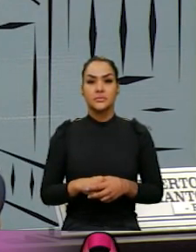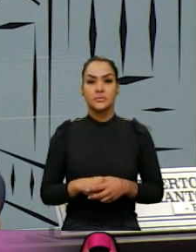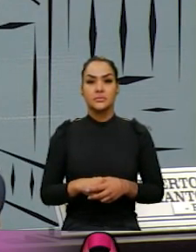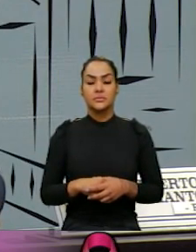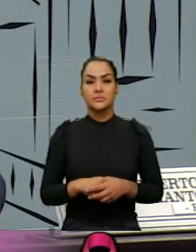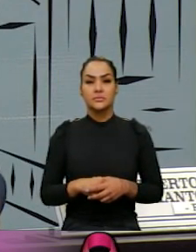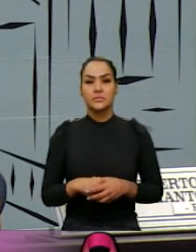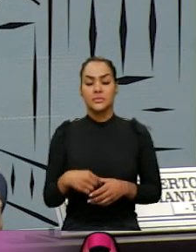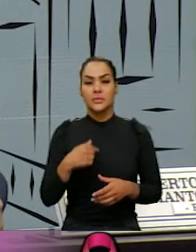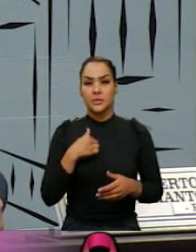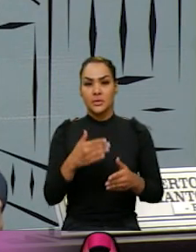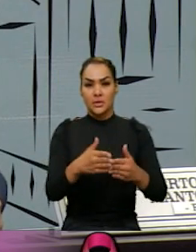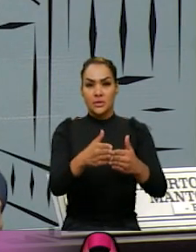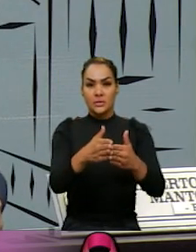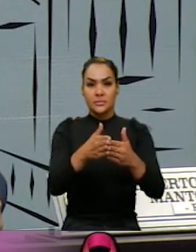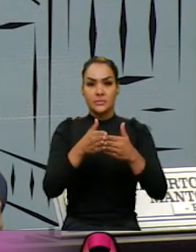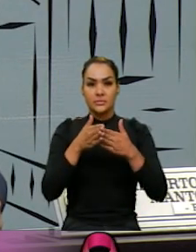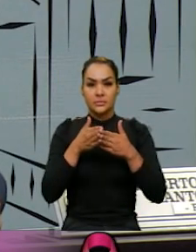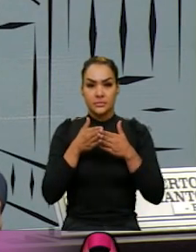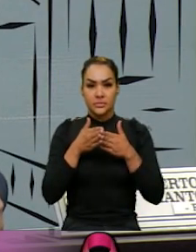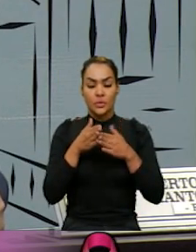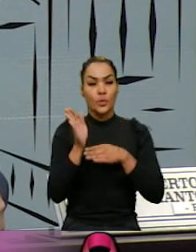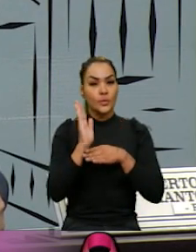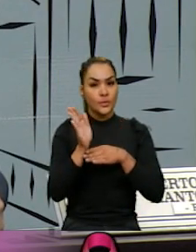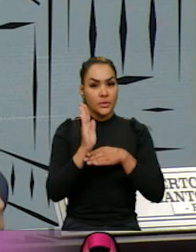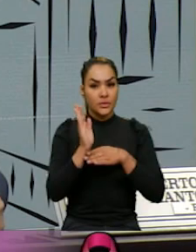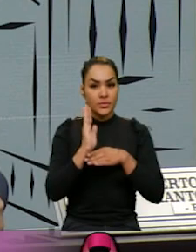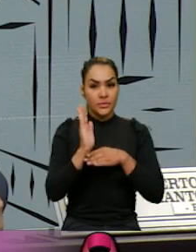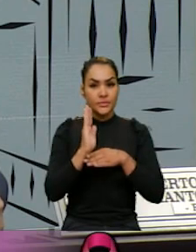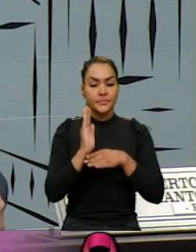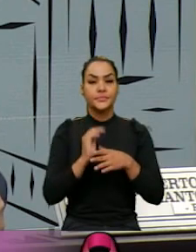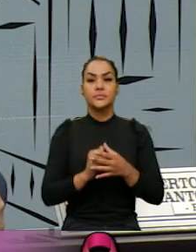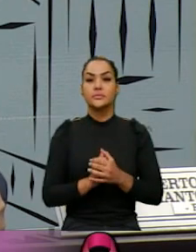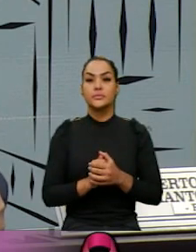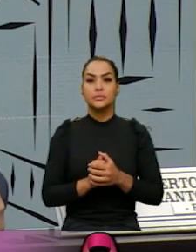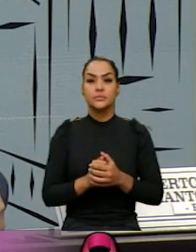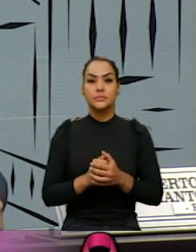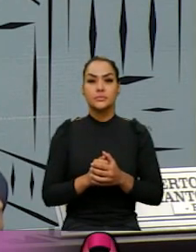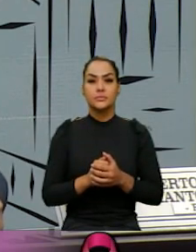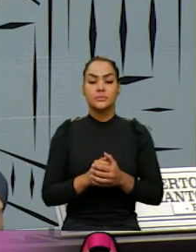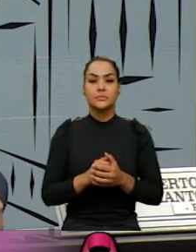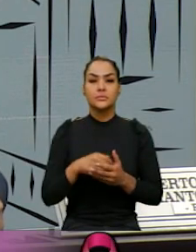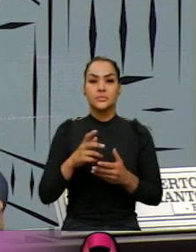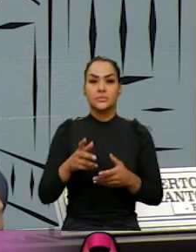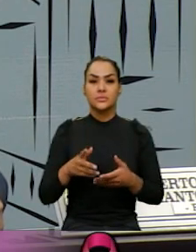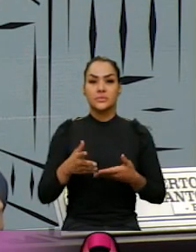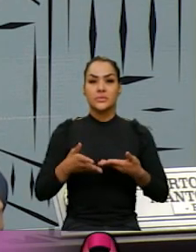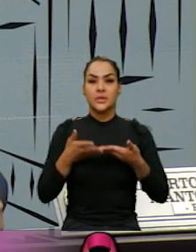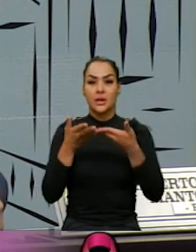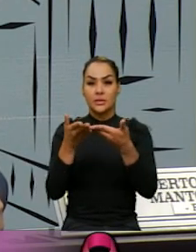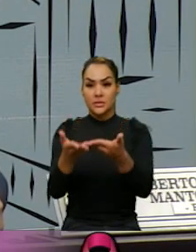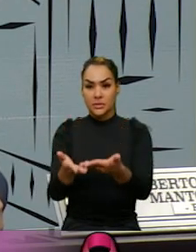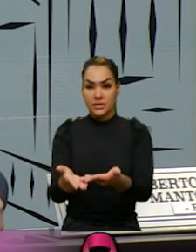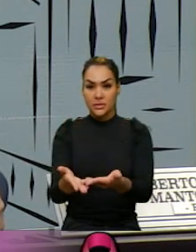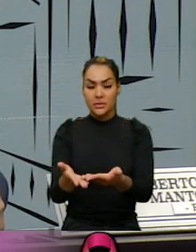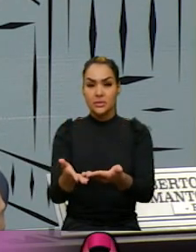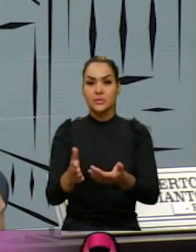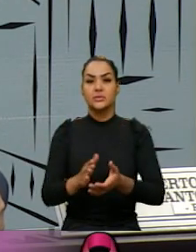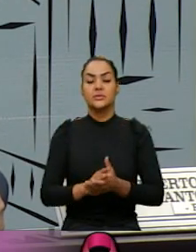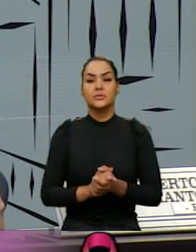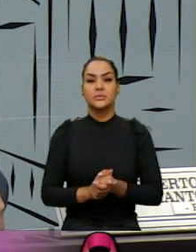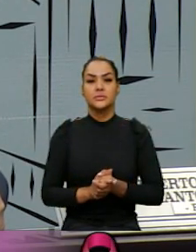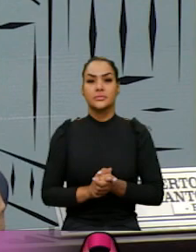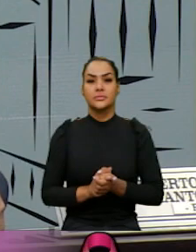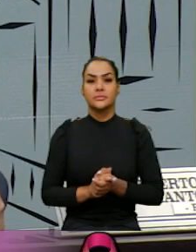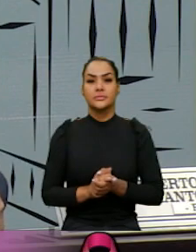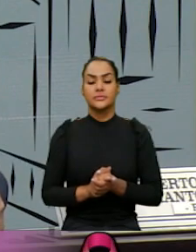solicitar aqui o vídeo do ato da entrega lá, que vocês tiveram lá no Fundo